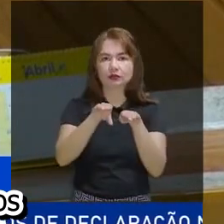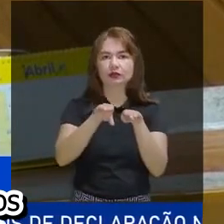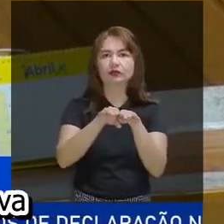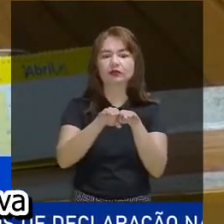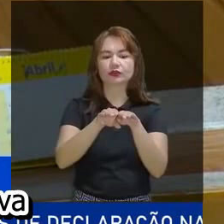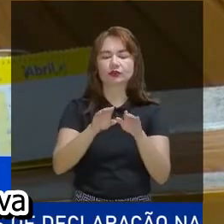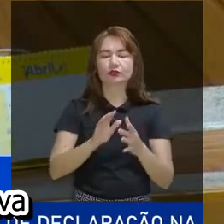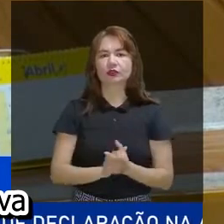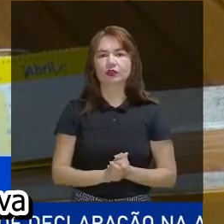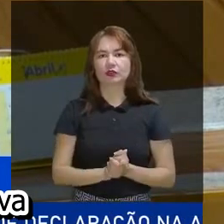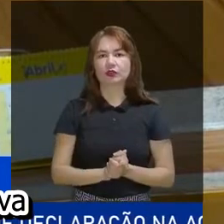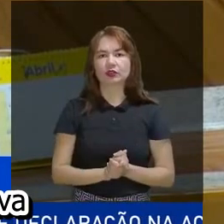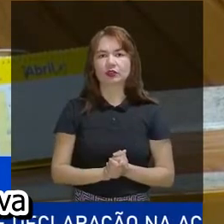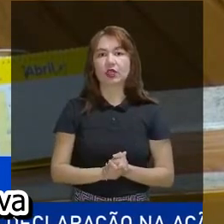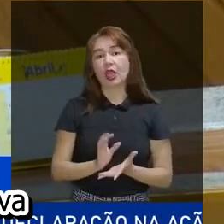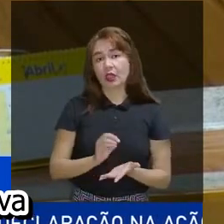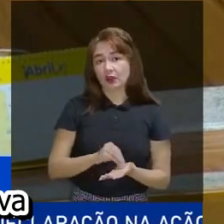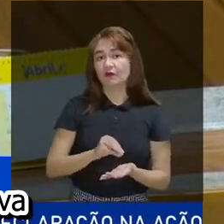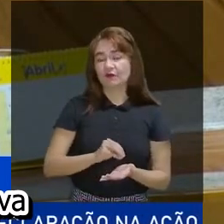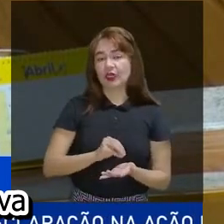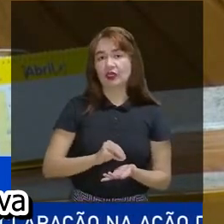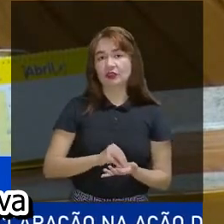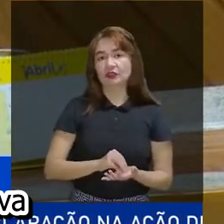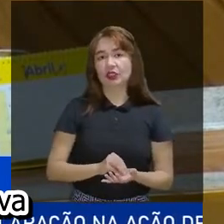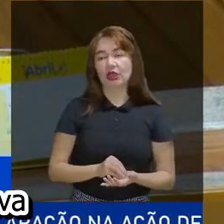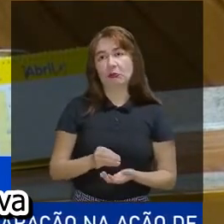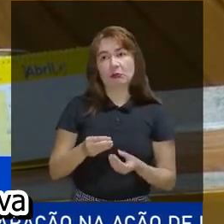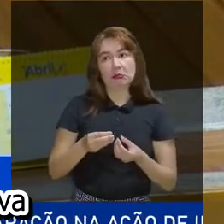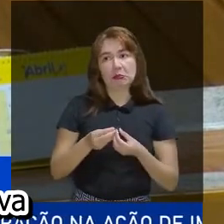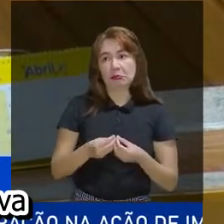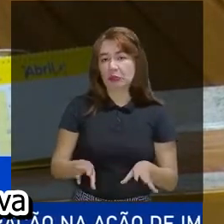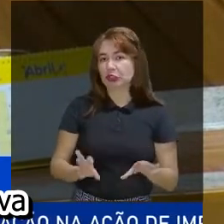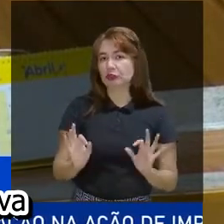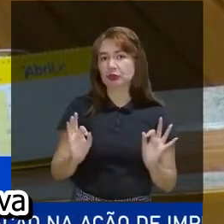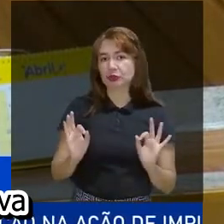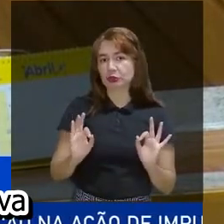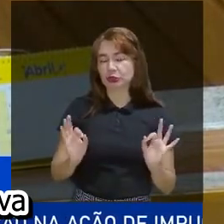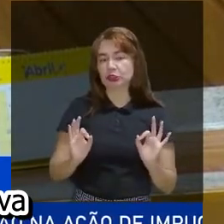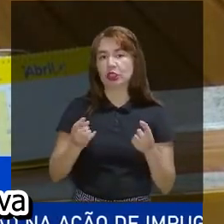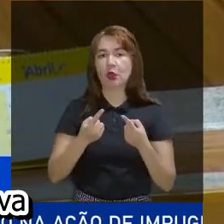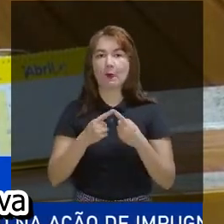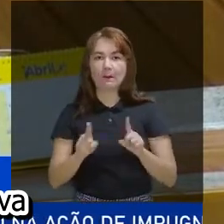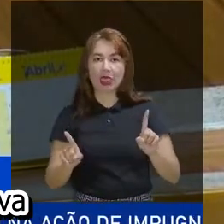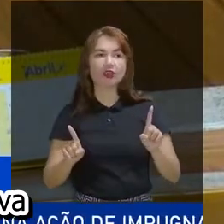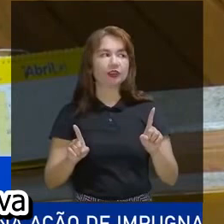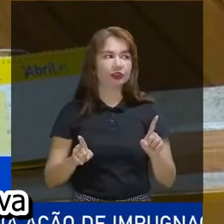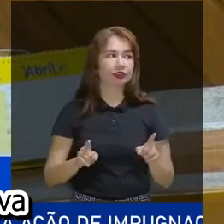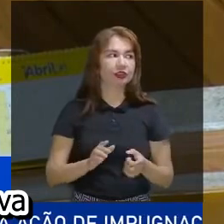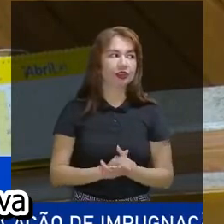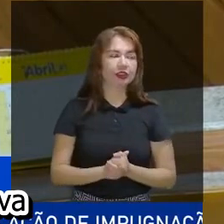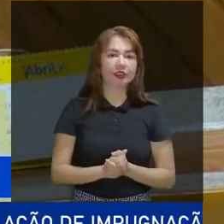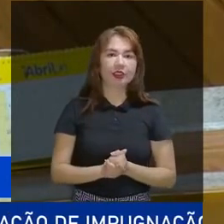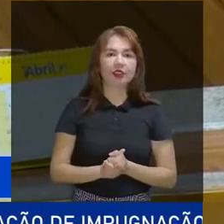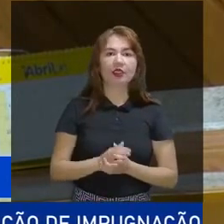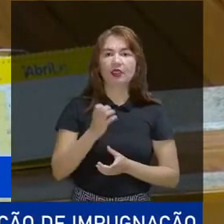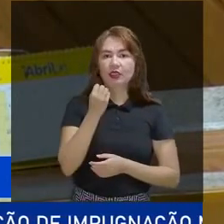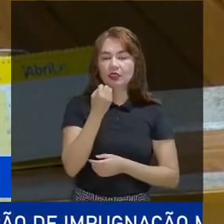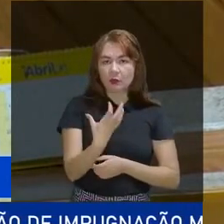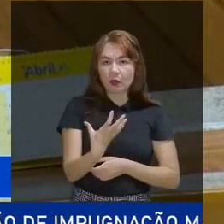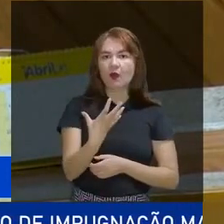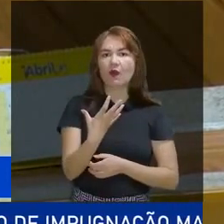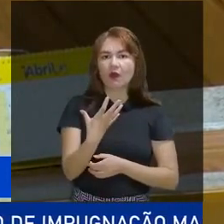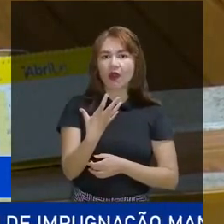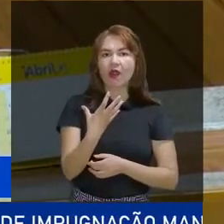a ausência melhor do julgamento em conjunto não causava nulidade, me parece que seria adequado fazer